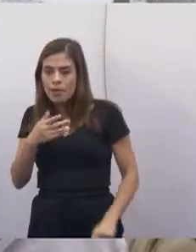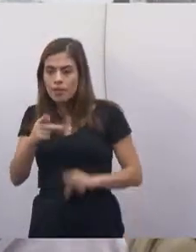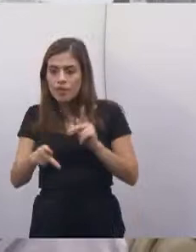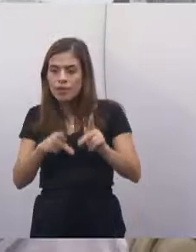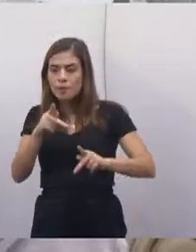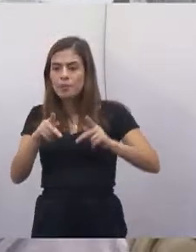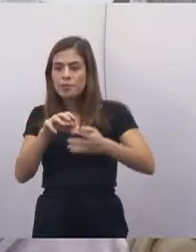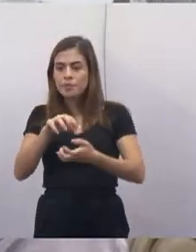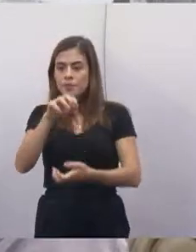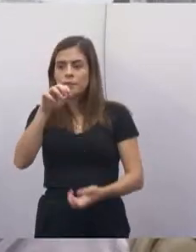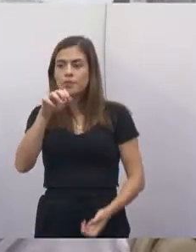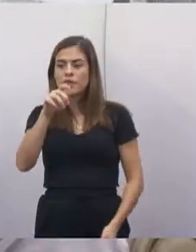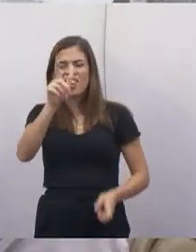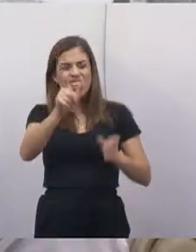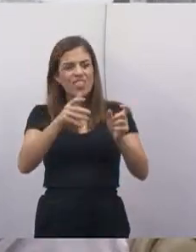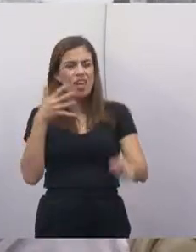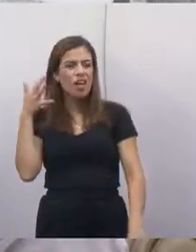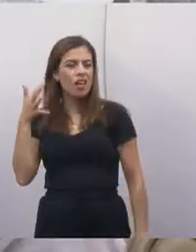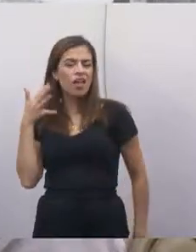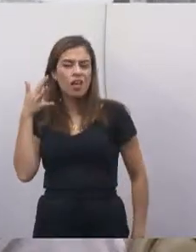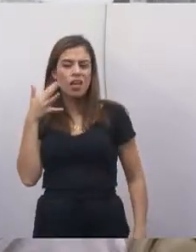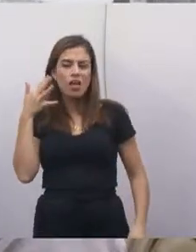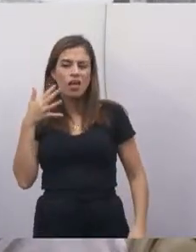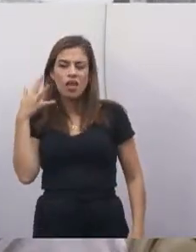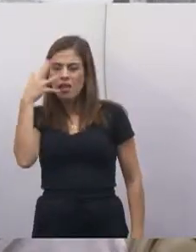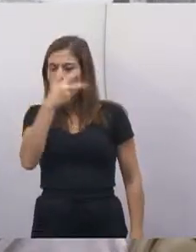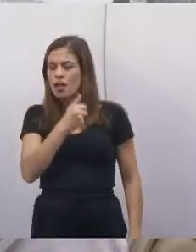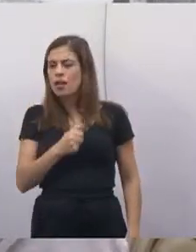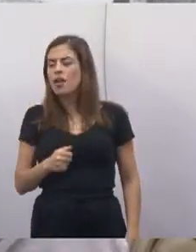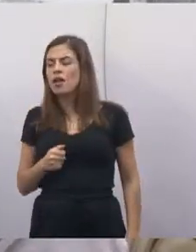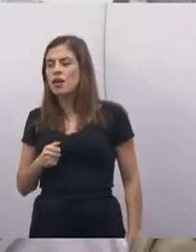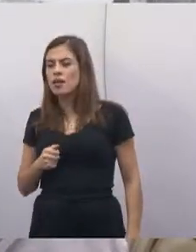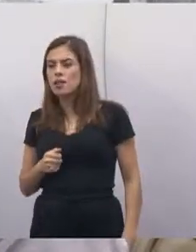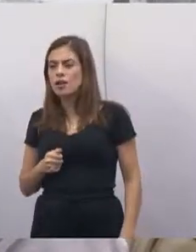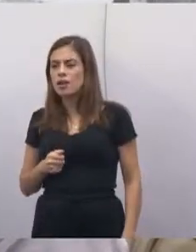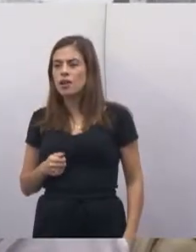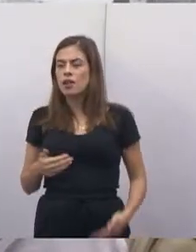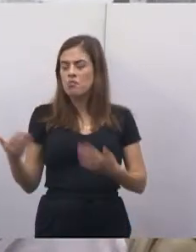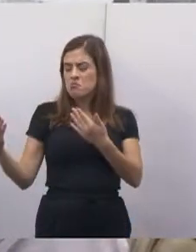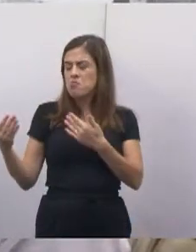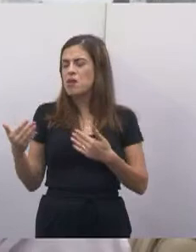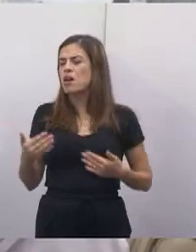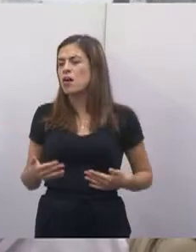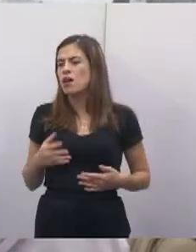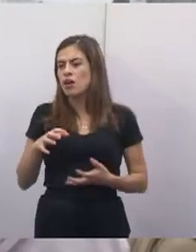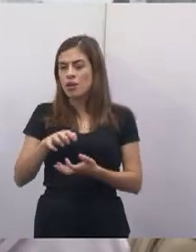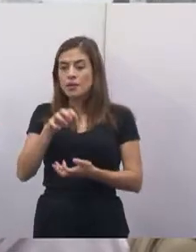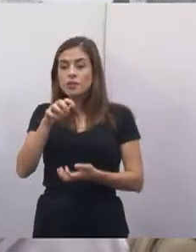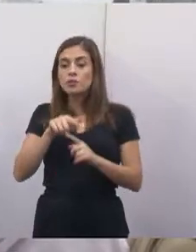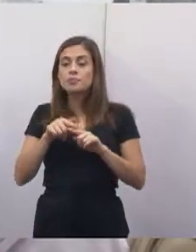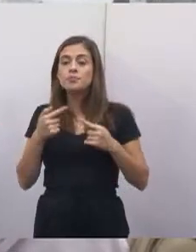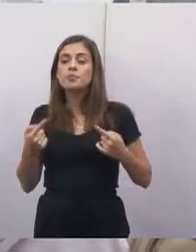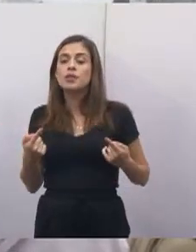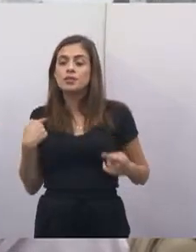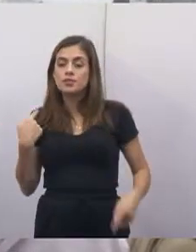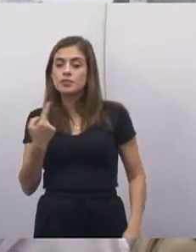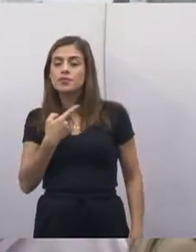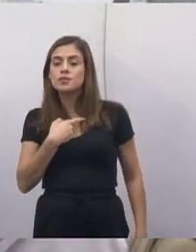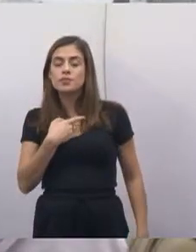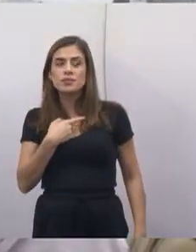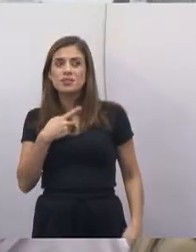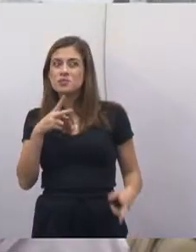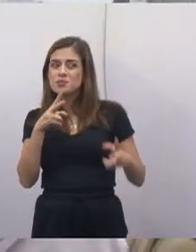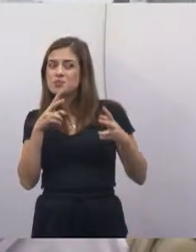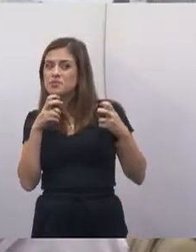faz um discurso bonito, coloca vídeo, fala que quer atender os idosos, mas a gente tem uma